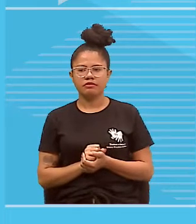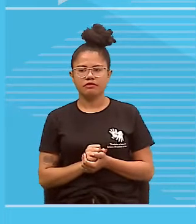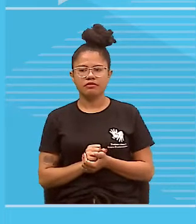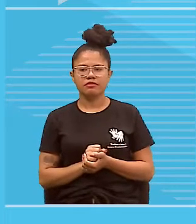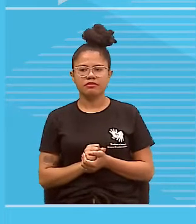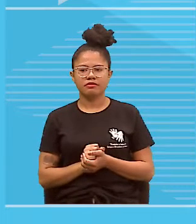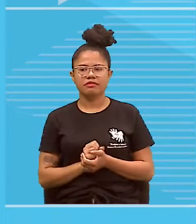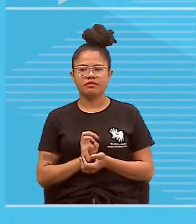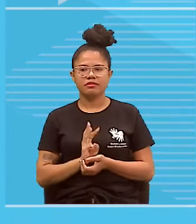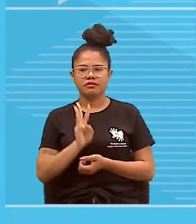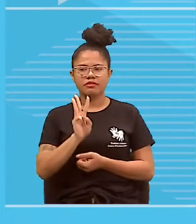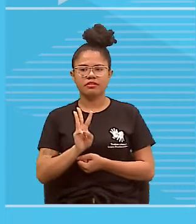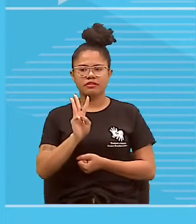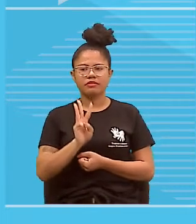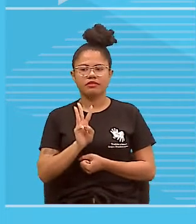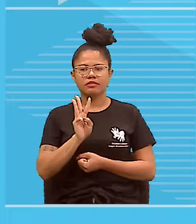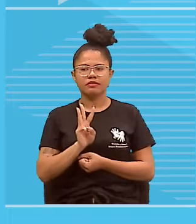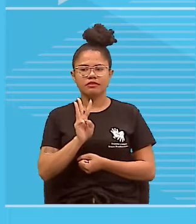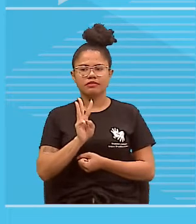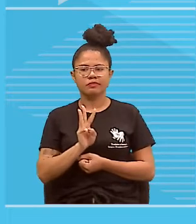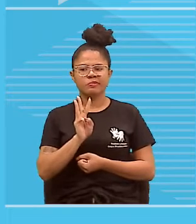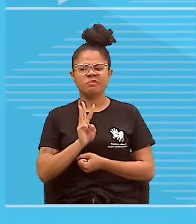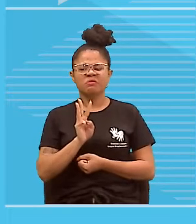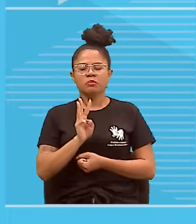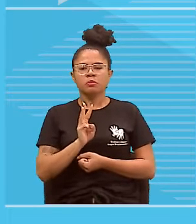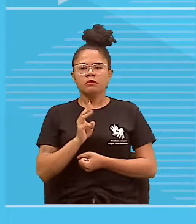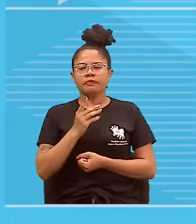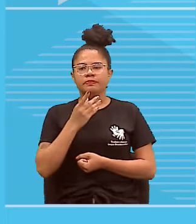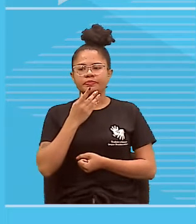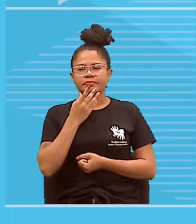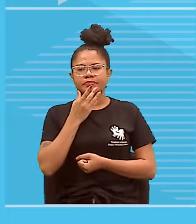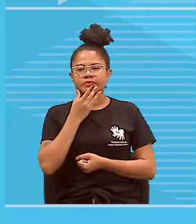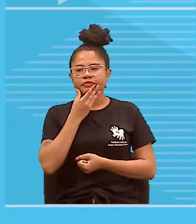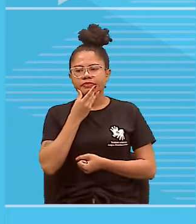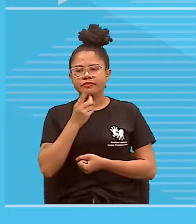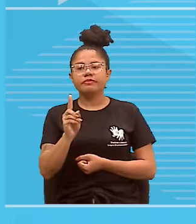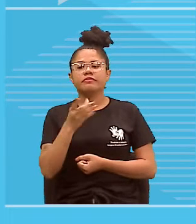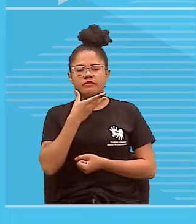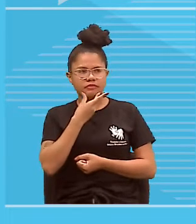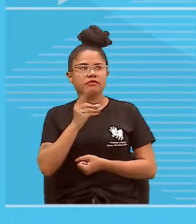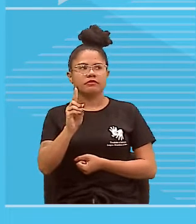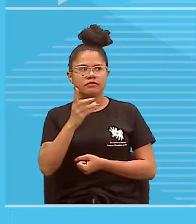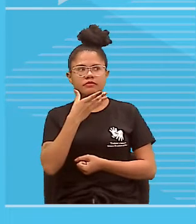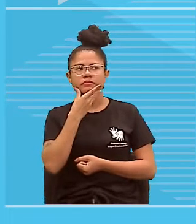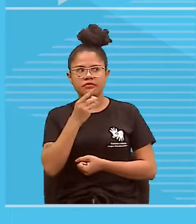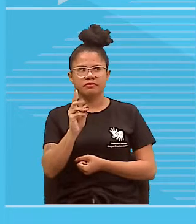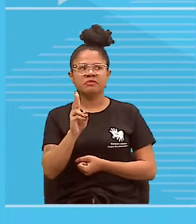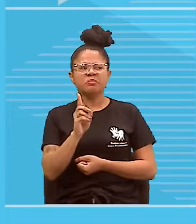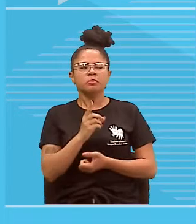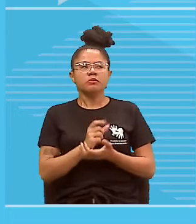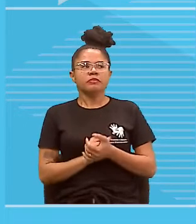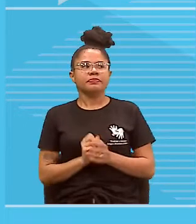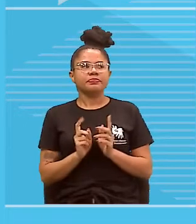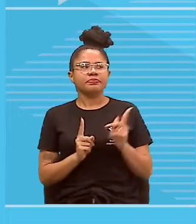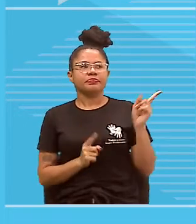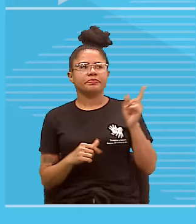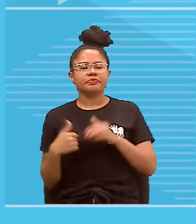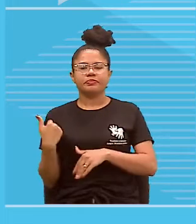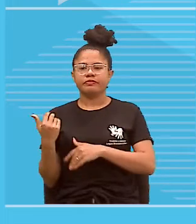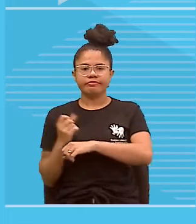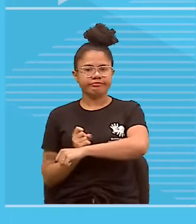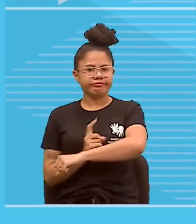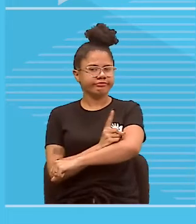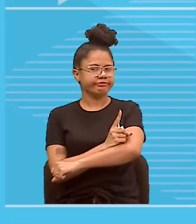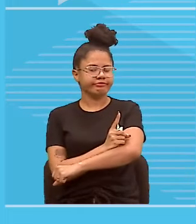vamos lá os homens modernos da espécie homo sapiens não evoluíram